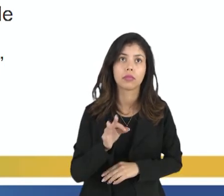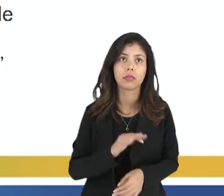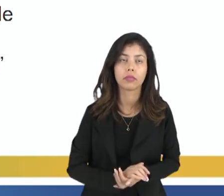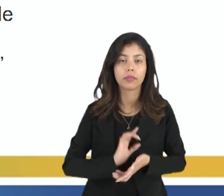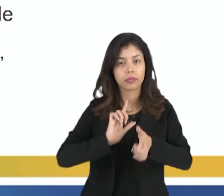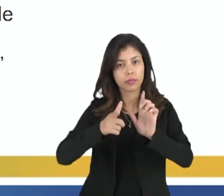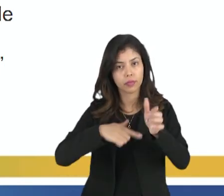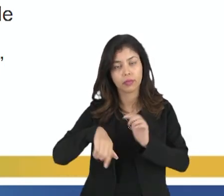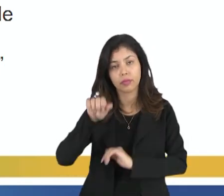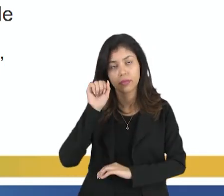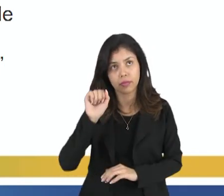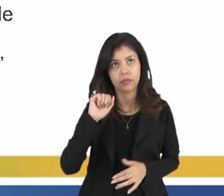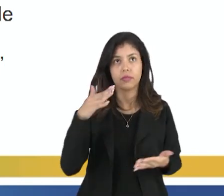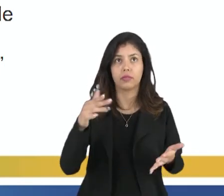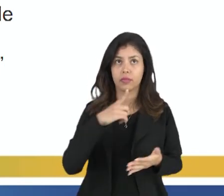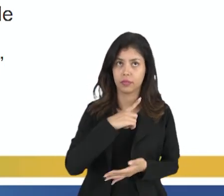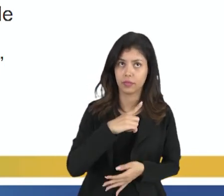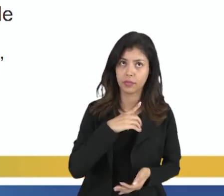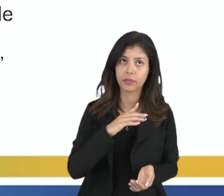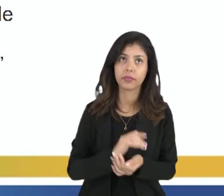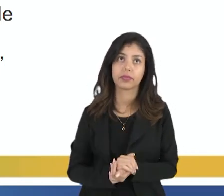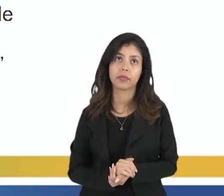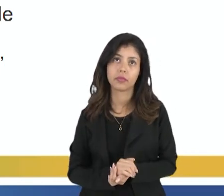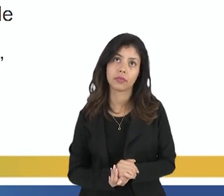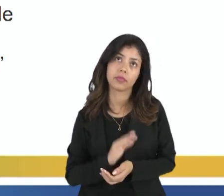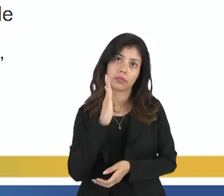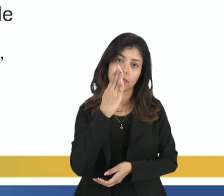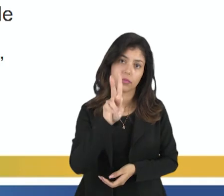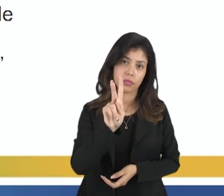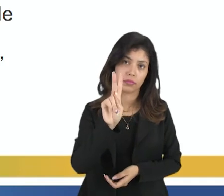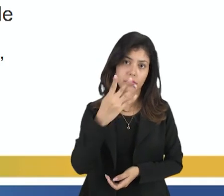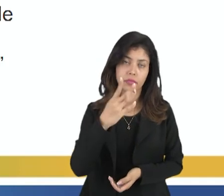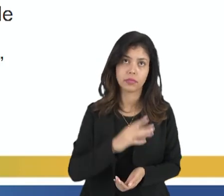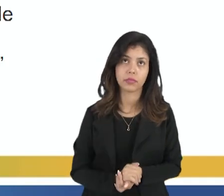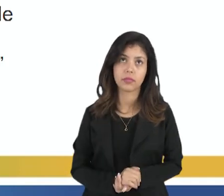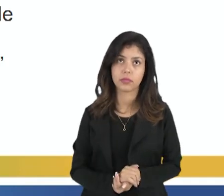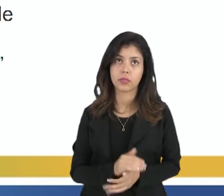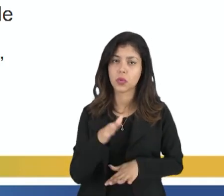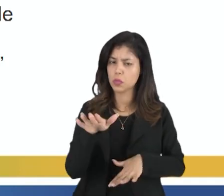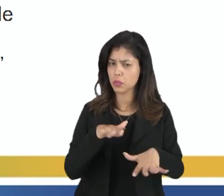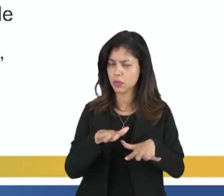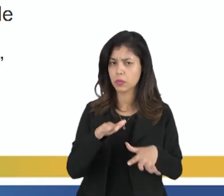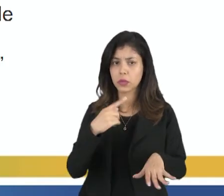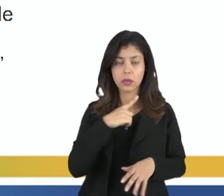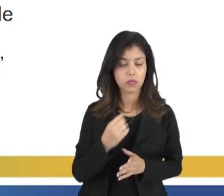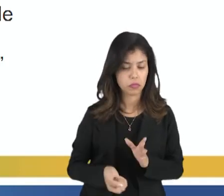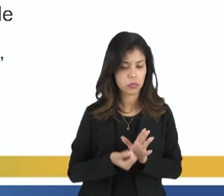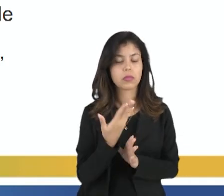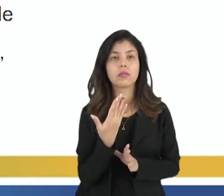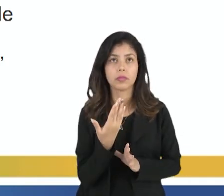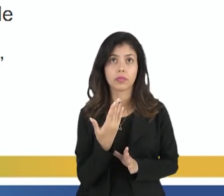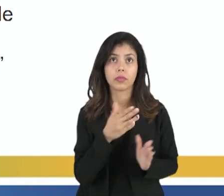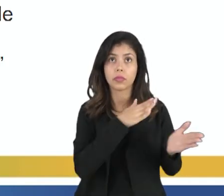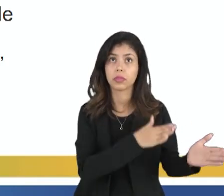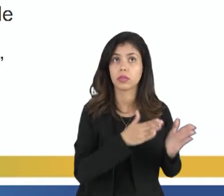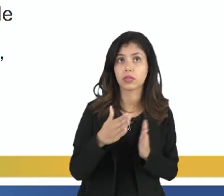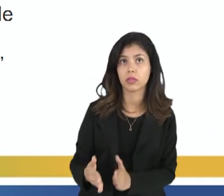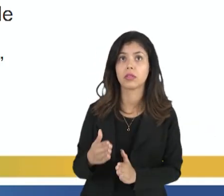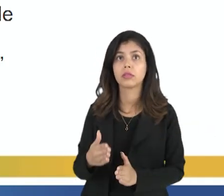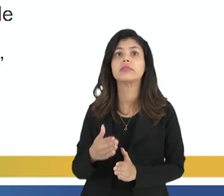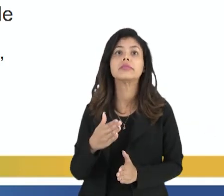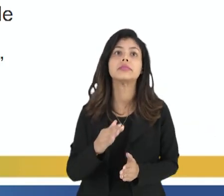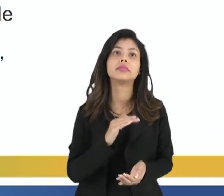correta? Claro, né? Que a gente tem aí a Conjuração Baiana como um movimento onde teve grande